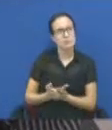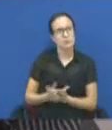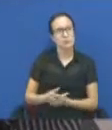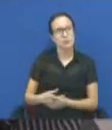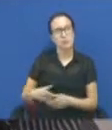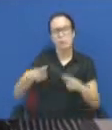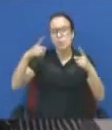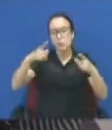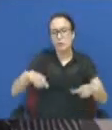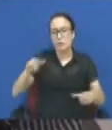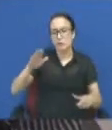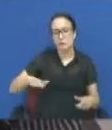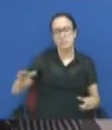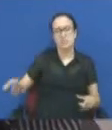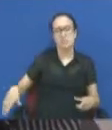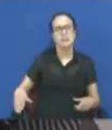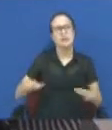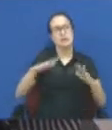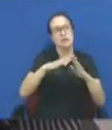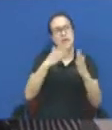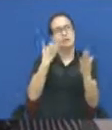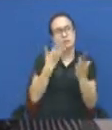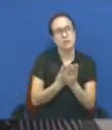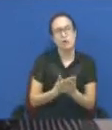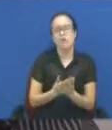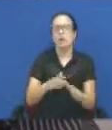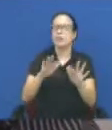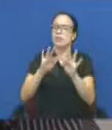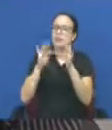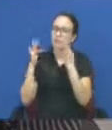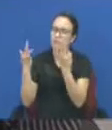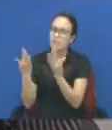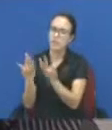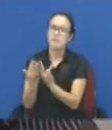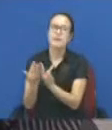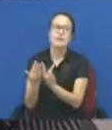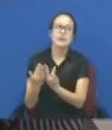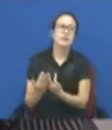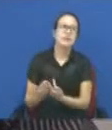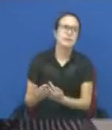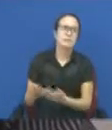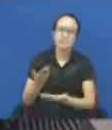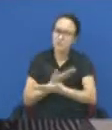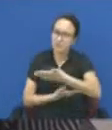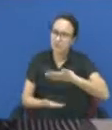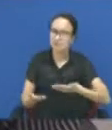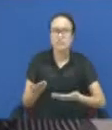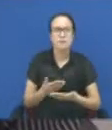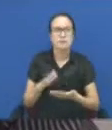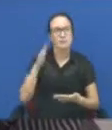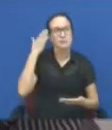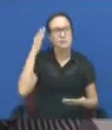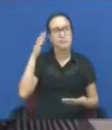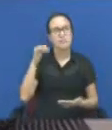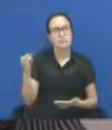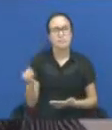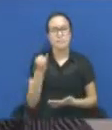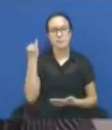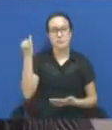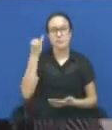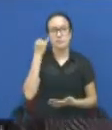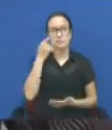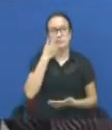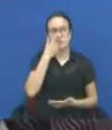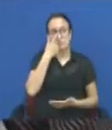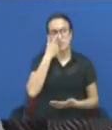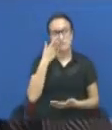é a escola e depois no lar com a família, para que aprenda assim a entender a importância da família. E nós fizemos essa